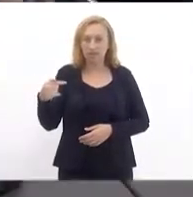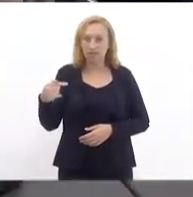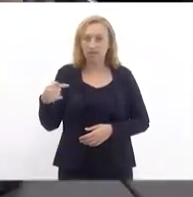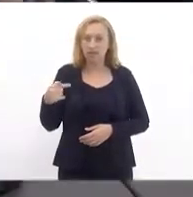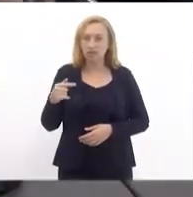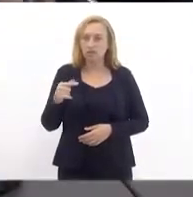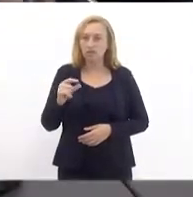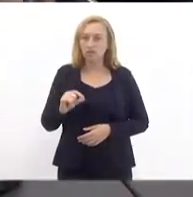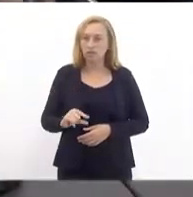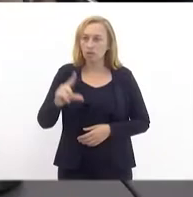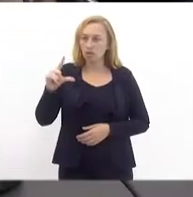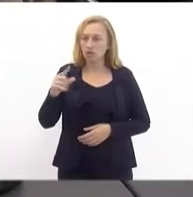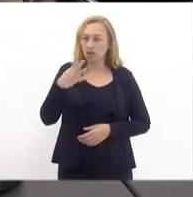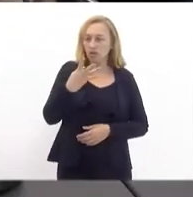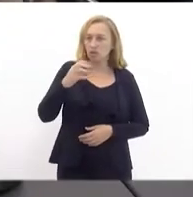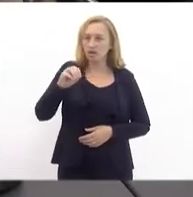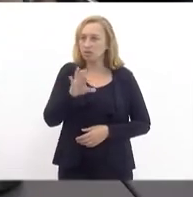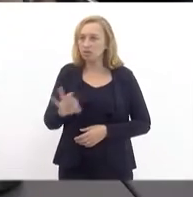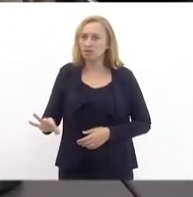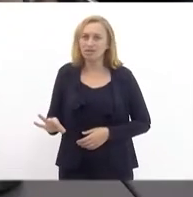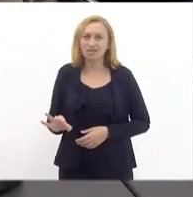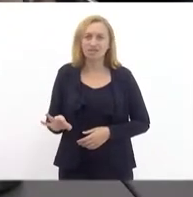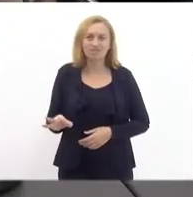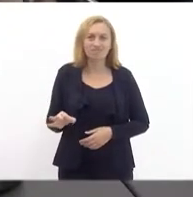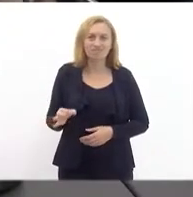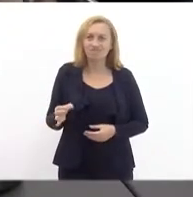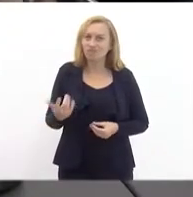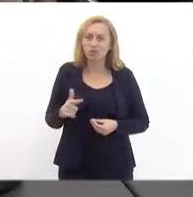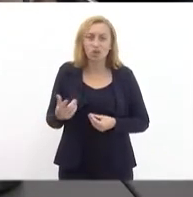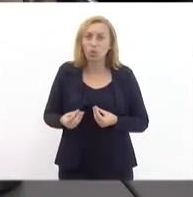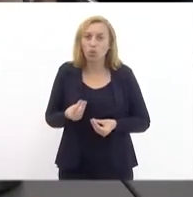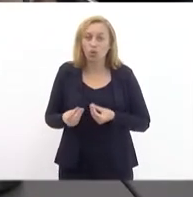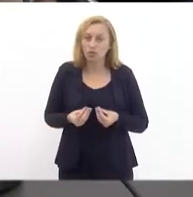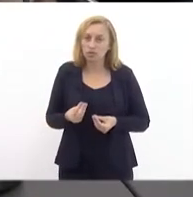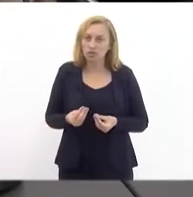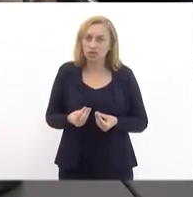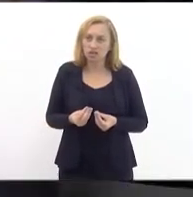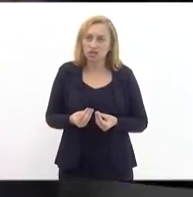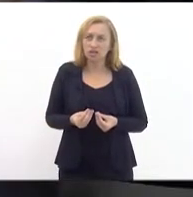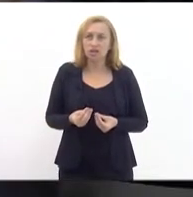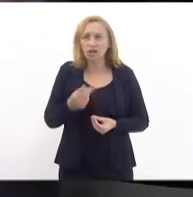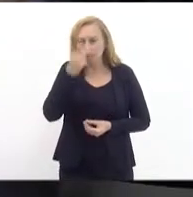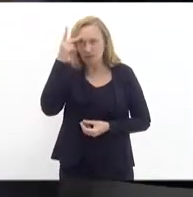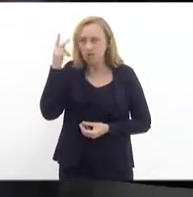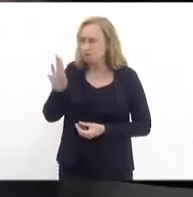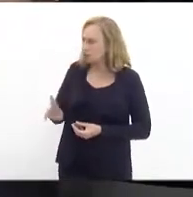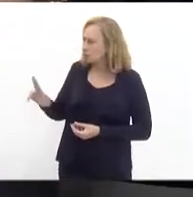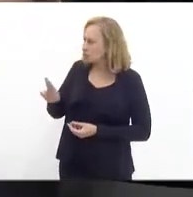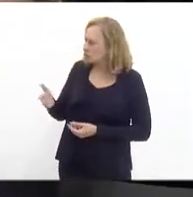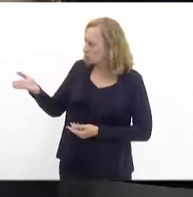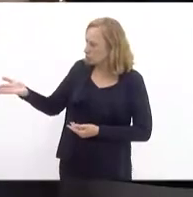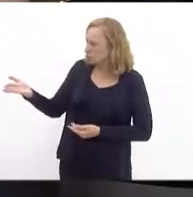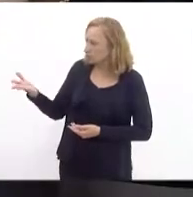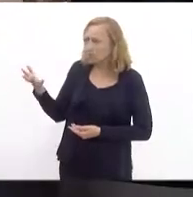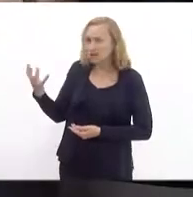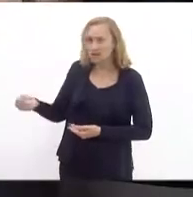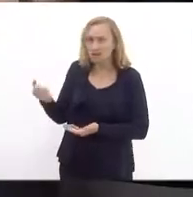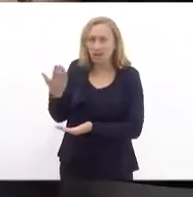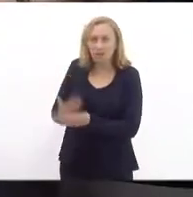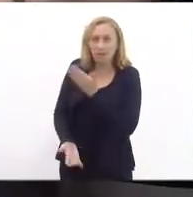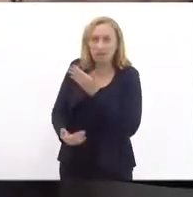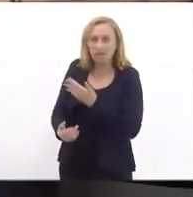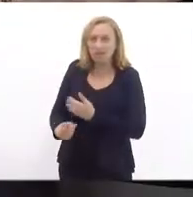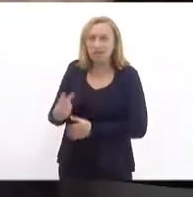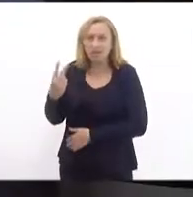40%. E ninguém vai dar esse aumento. E a usuária vai aceitar perder 2